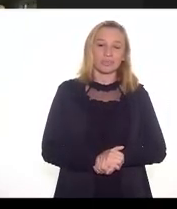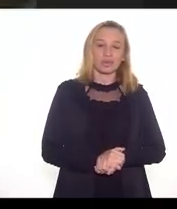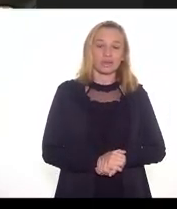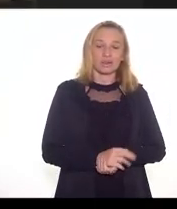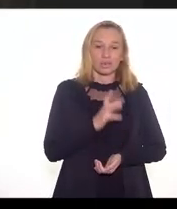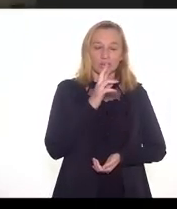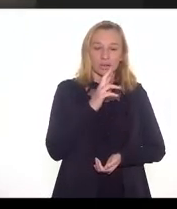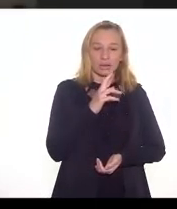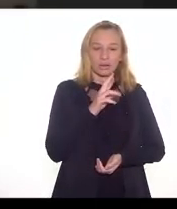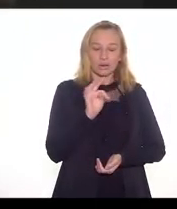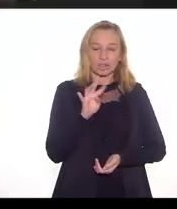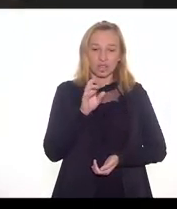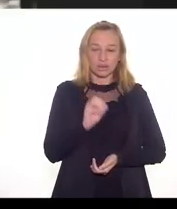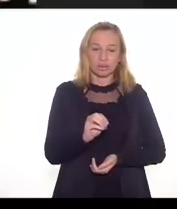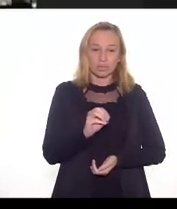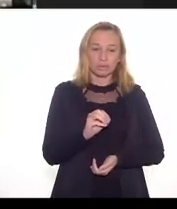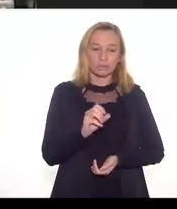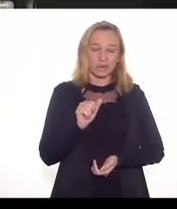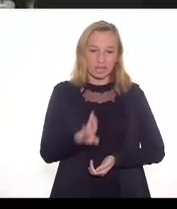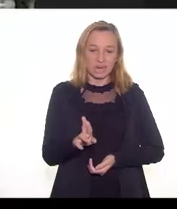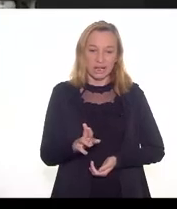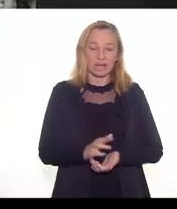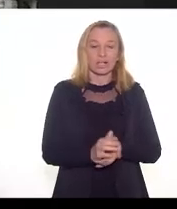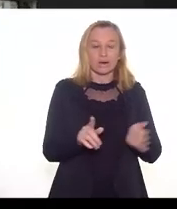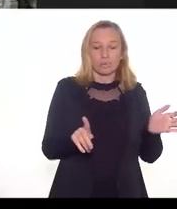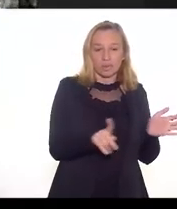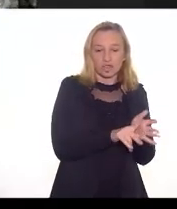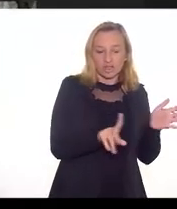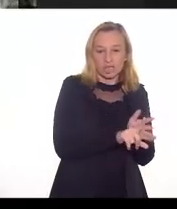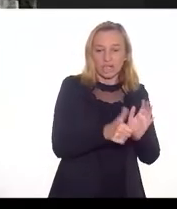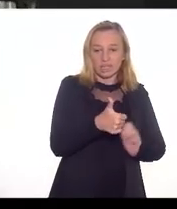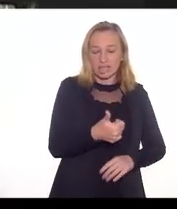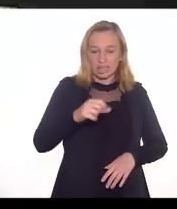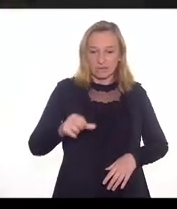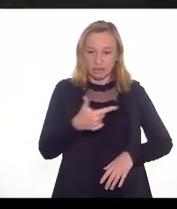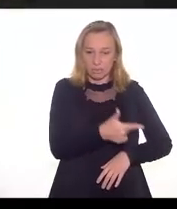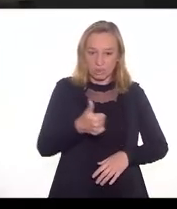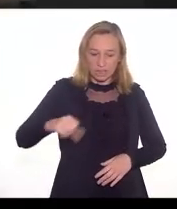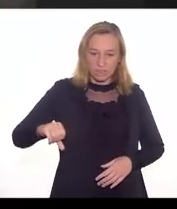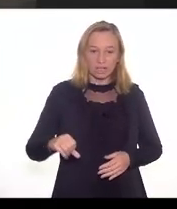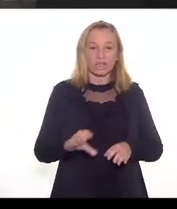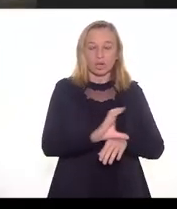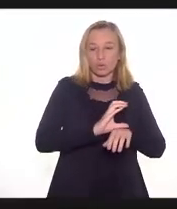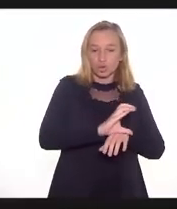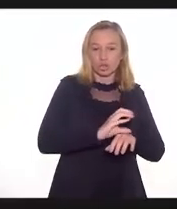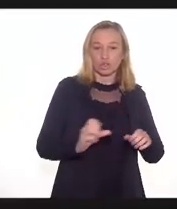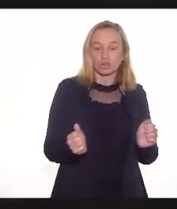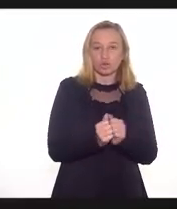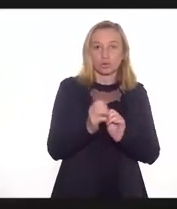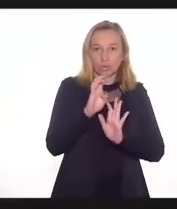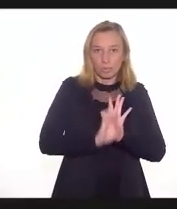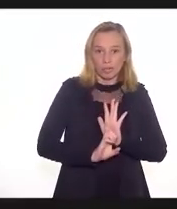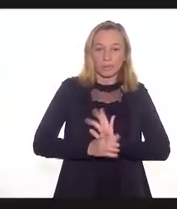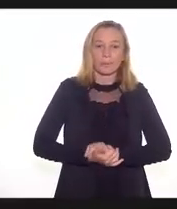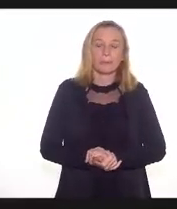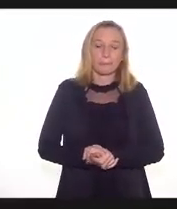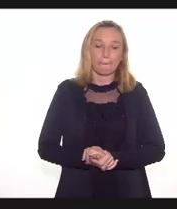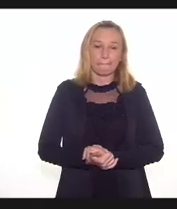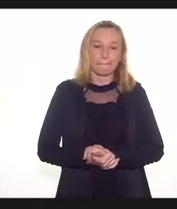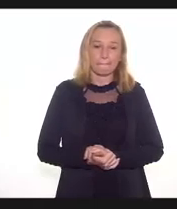Bacelar, o 9, projeto de lei 120/2019, deputado Márcio Canello, parecer é pela constitucionalidade com emenda.